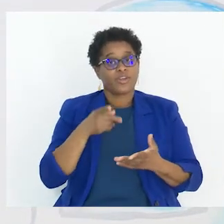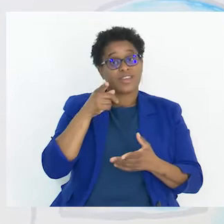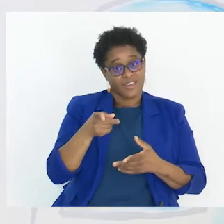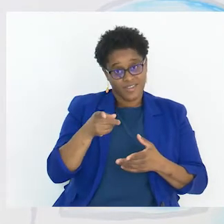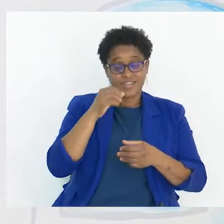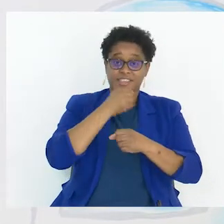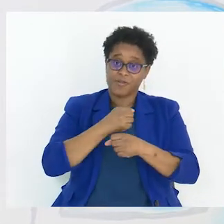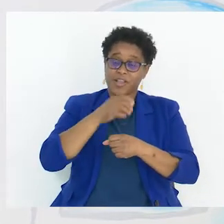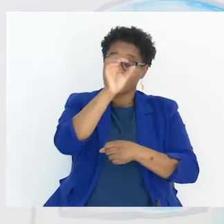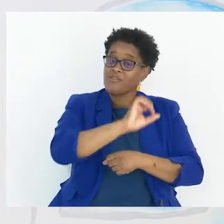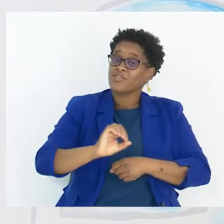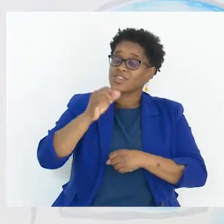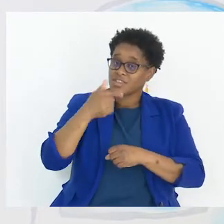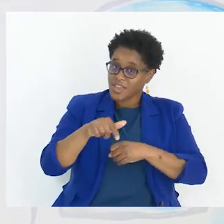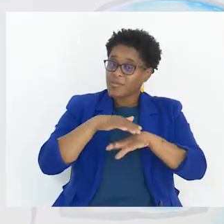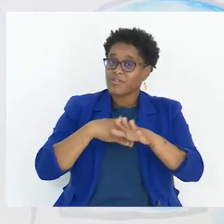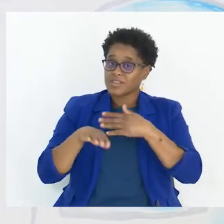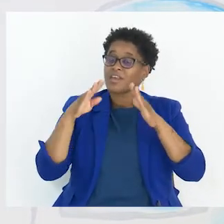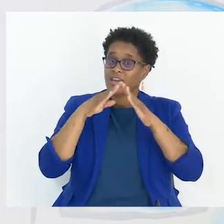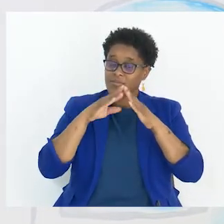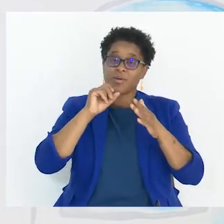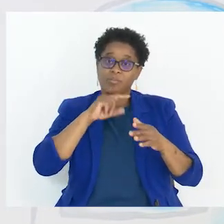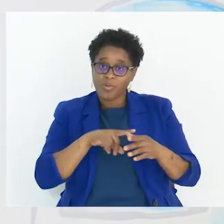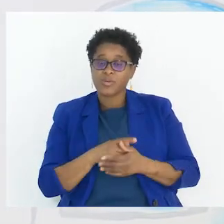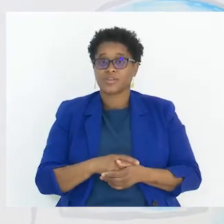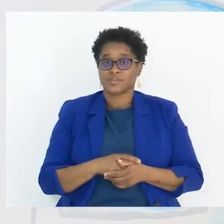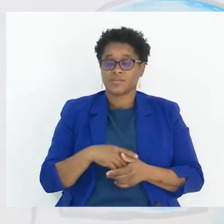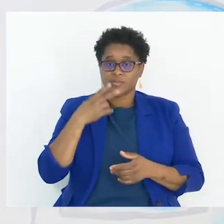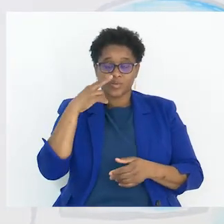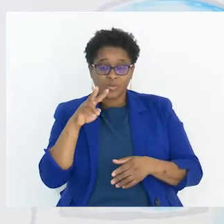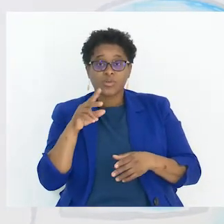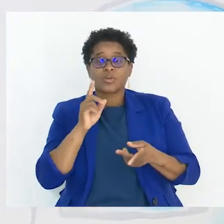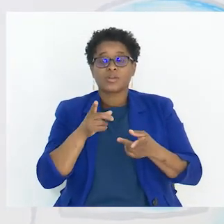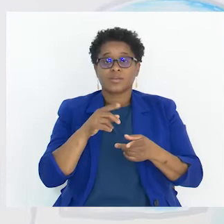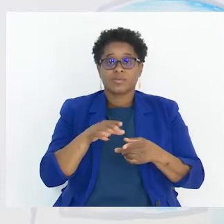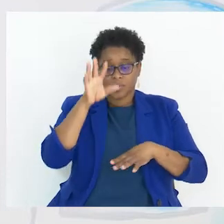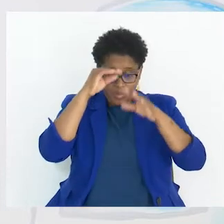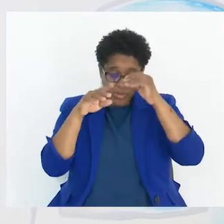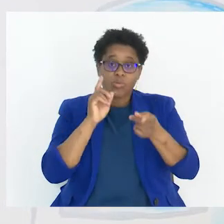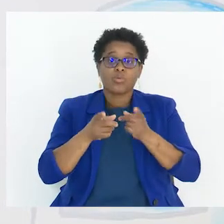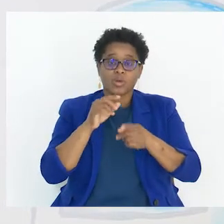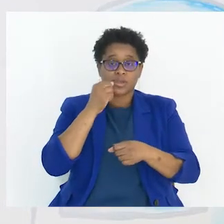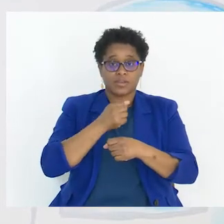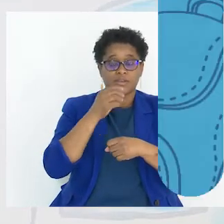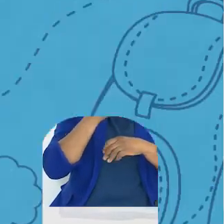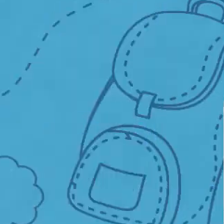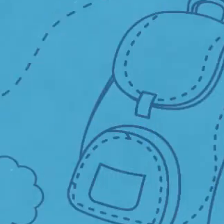têm para fazer em casa, para poderem consolidar aquilo que vimos hoje. E bom